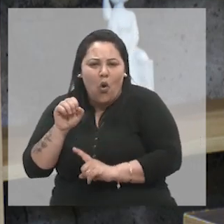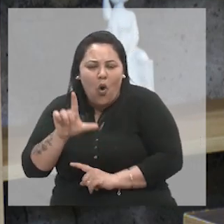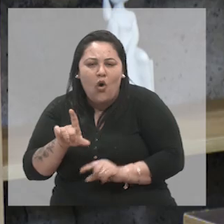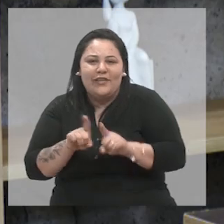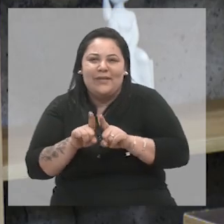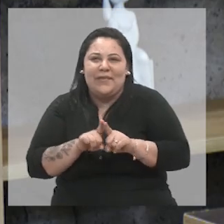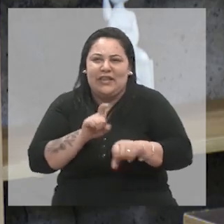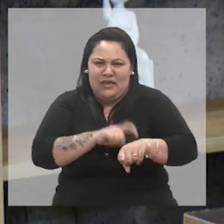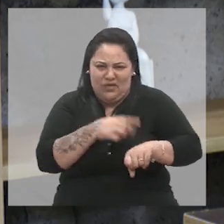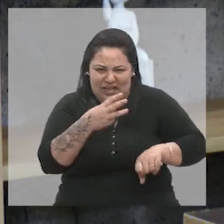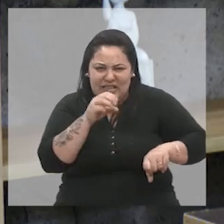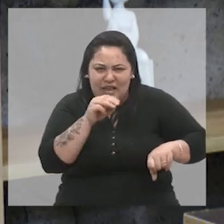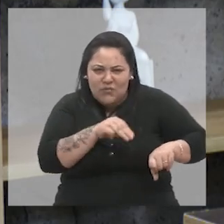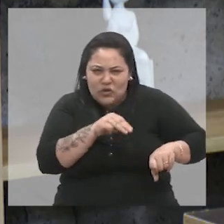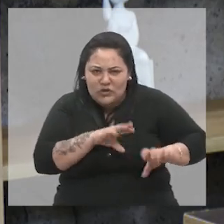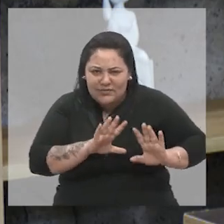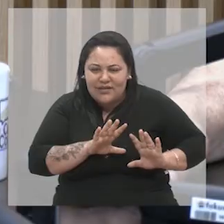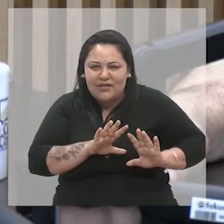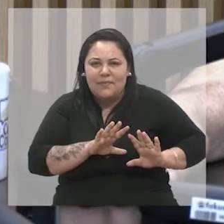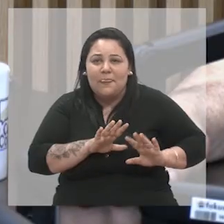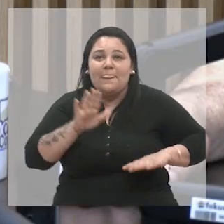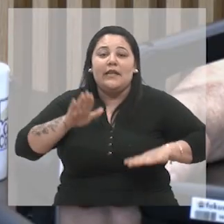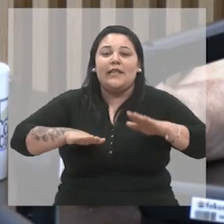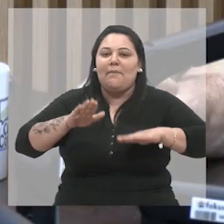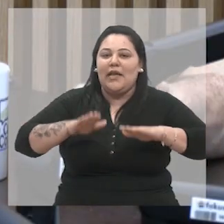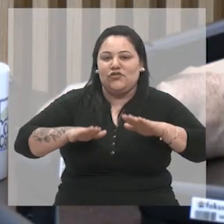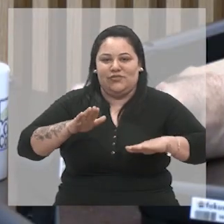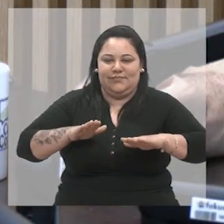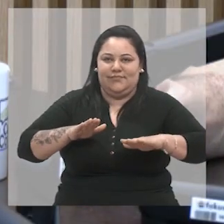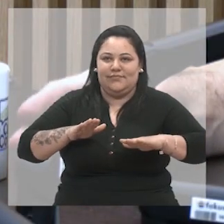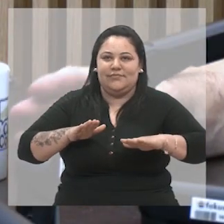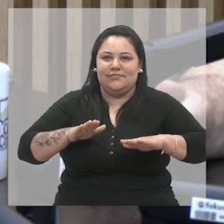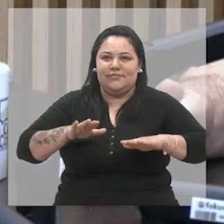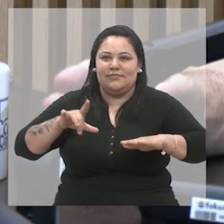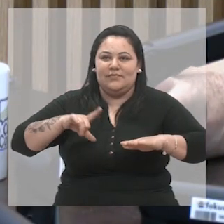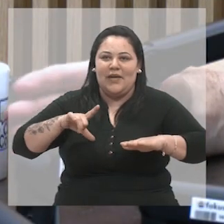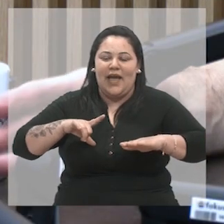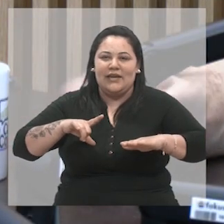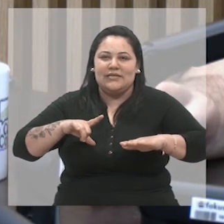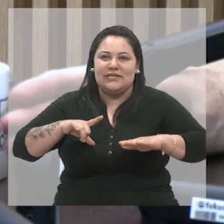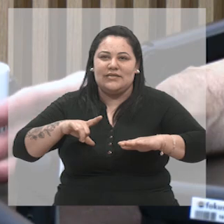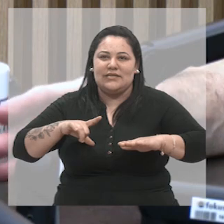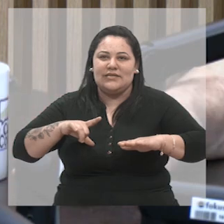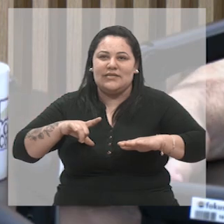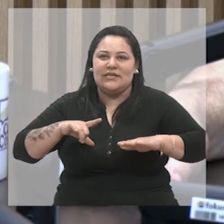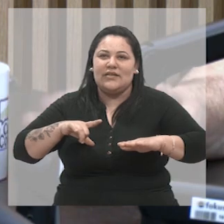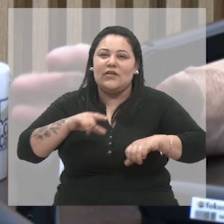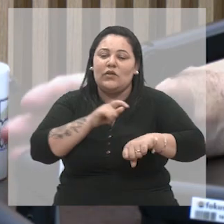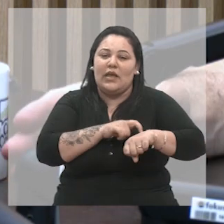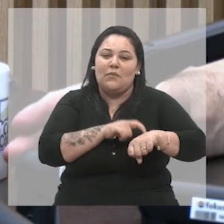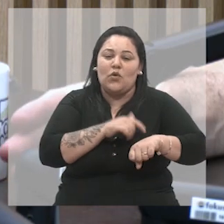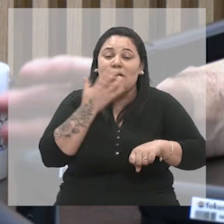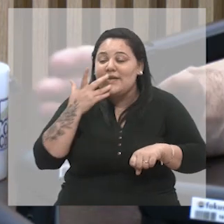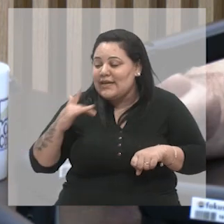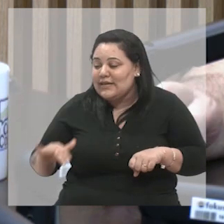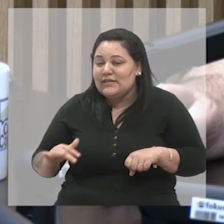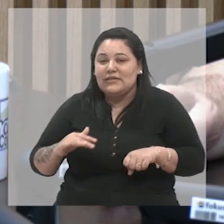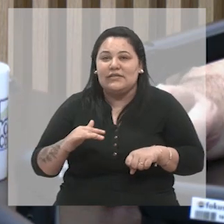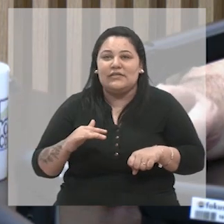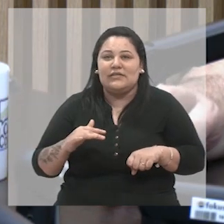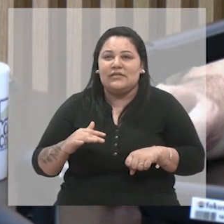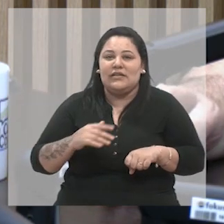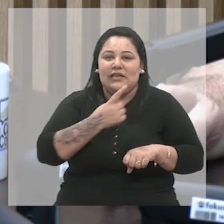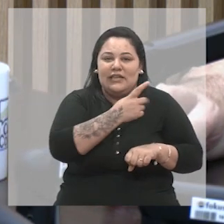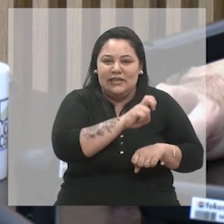depois tempo de 30 minutos, é isso? Isso, depende da categoria, né? São várias categorias, aí o tempo difere, né? O infantil é